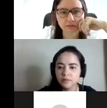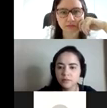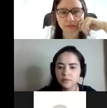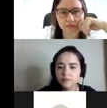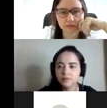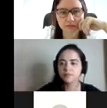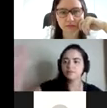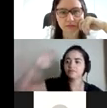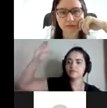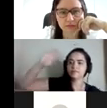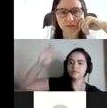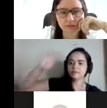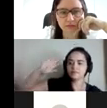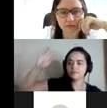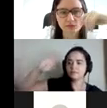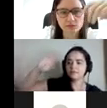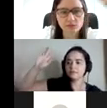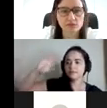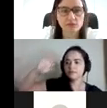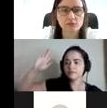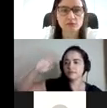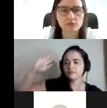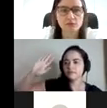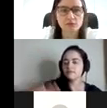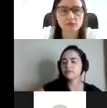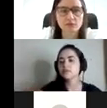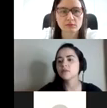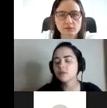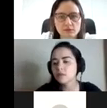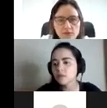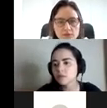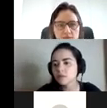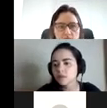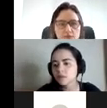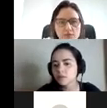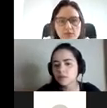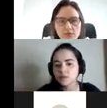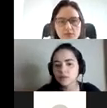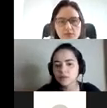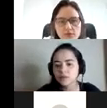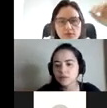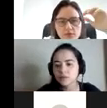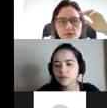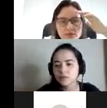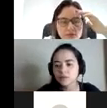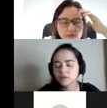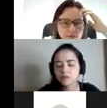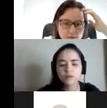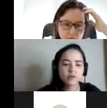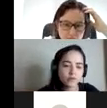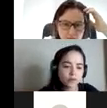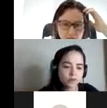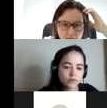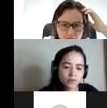A Jennifer e a Clara. Aí vai ter como elas ficarem na tela também, junto com o Rodrigo, né? E com a Daniela e com a